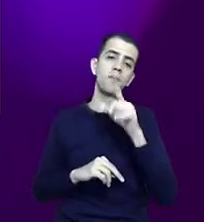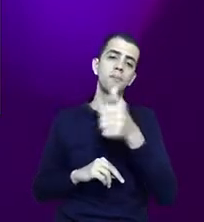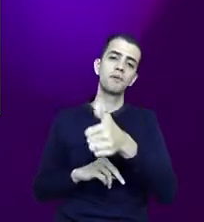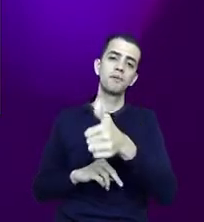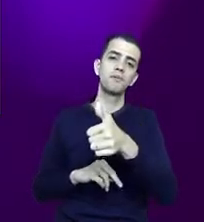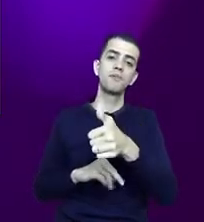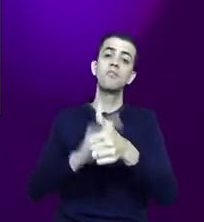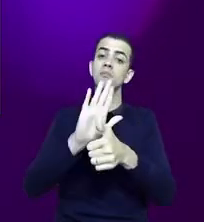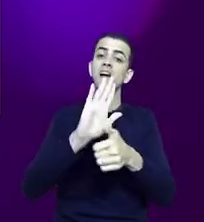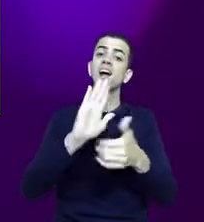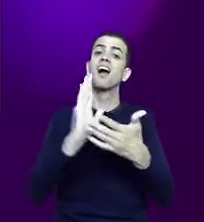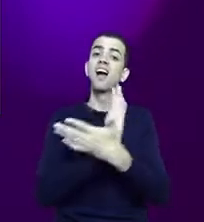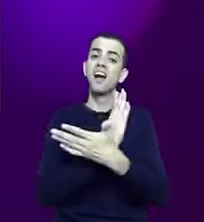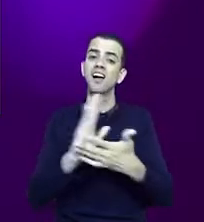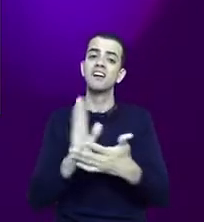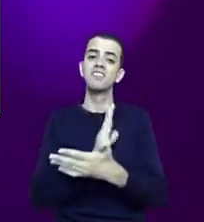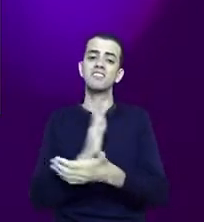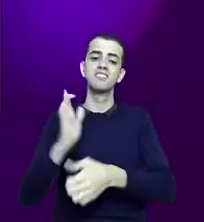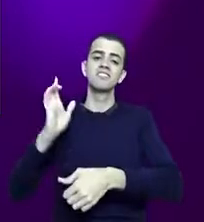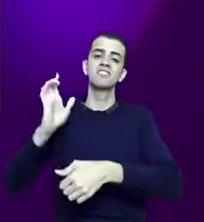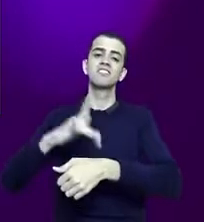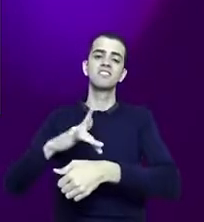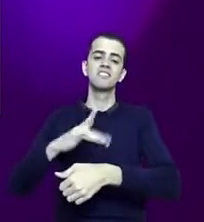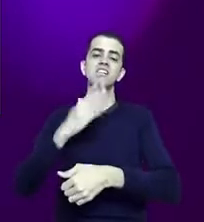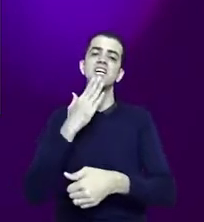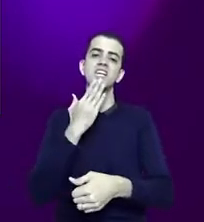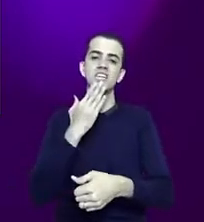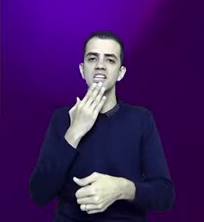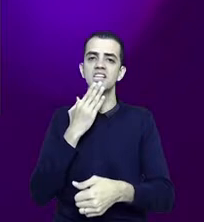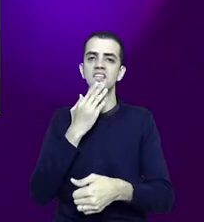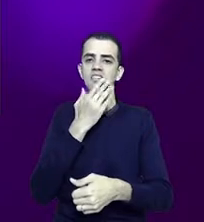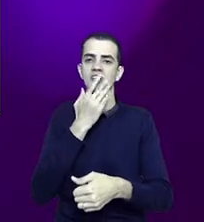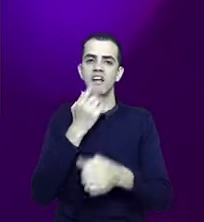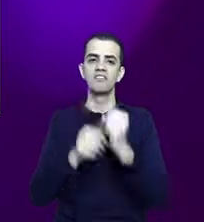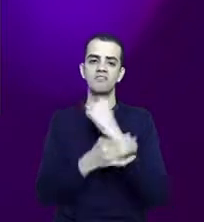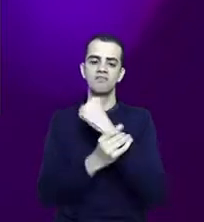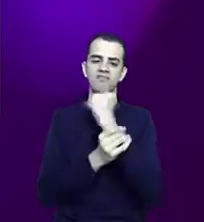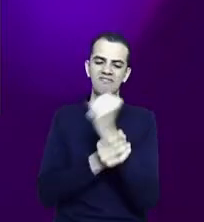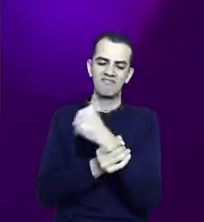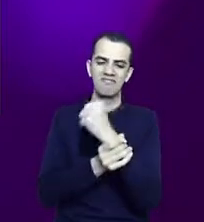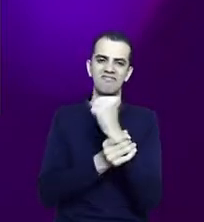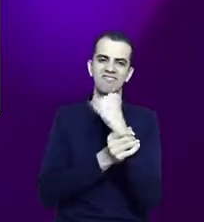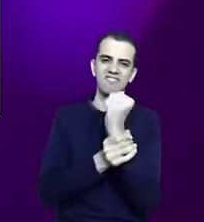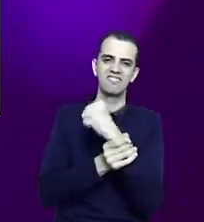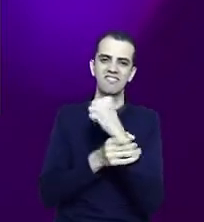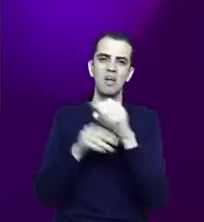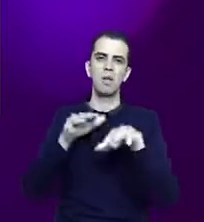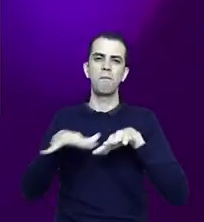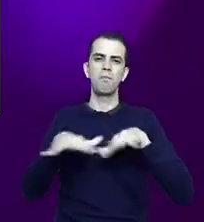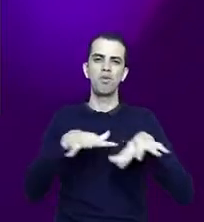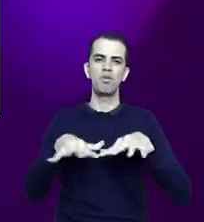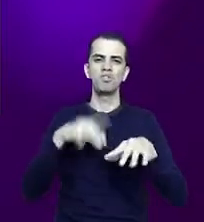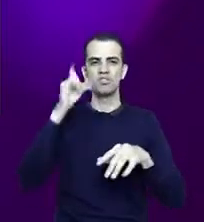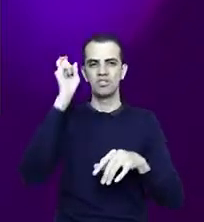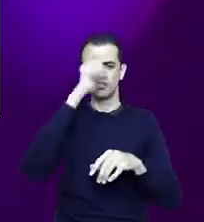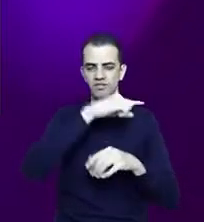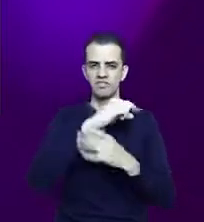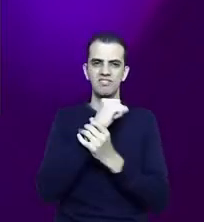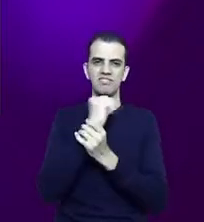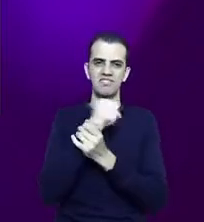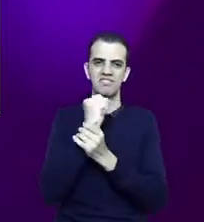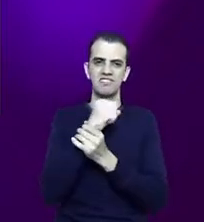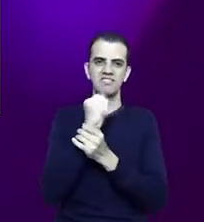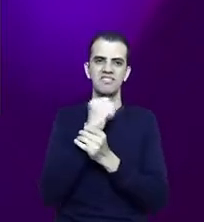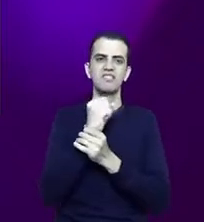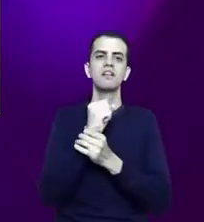satisfatórios, porém as deformidades articulares a gente percebe que realmente a dificuldade é muito grande em se conseguir que faça